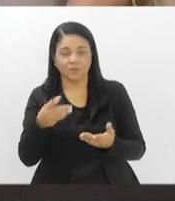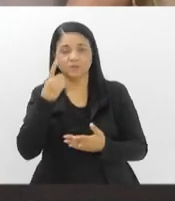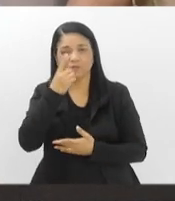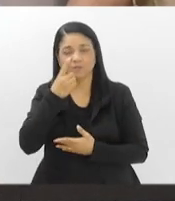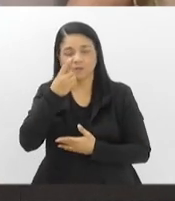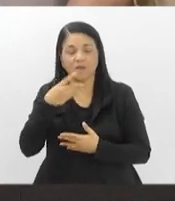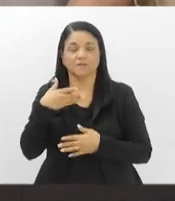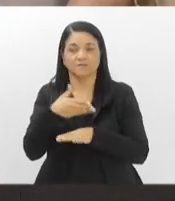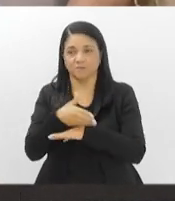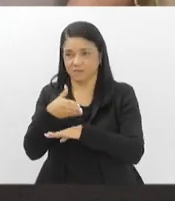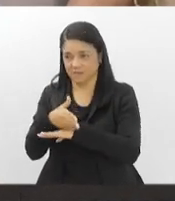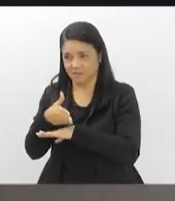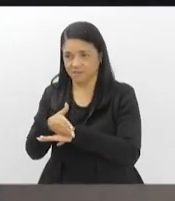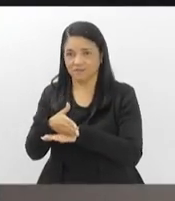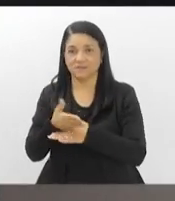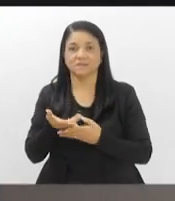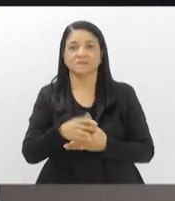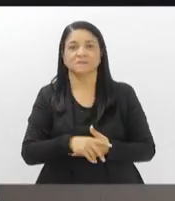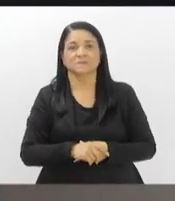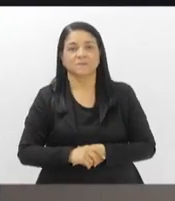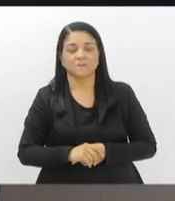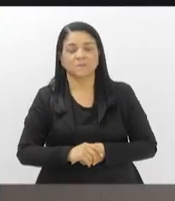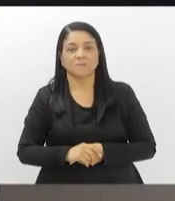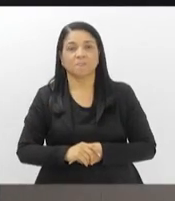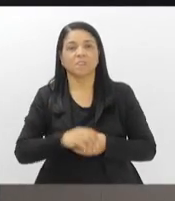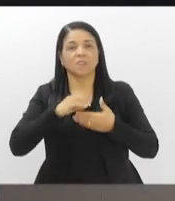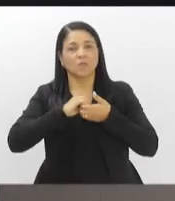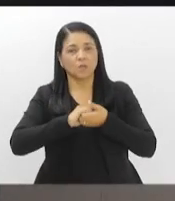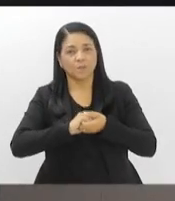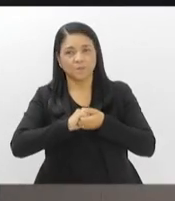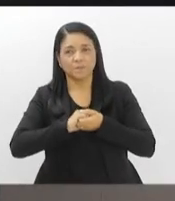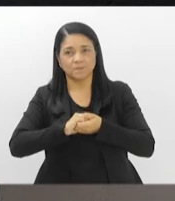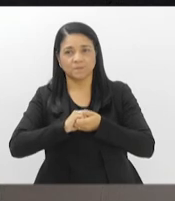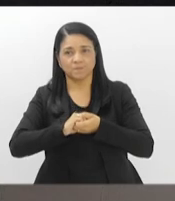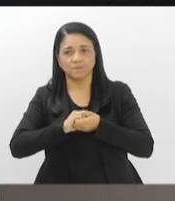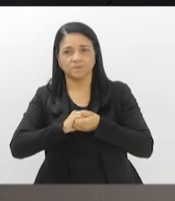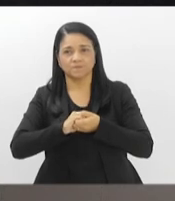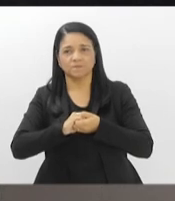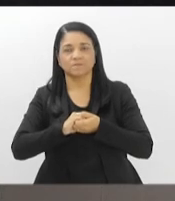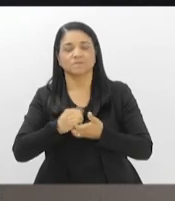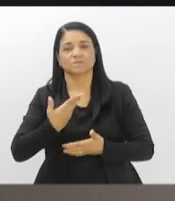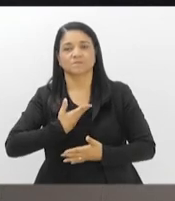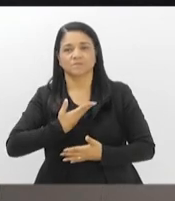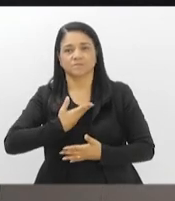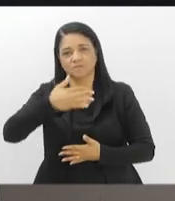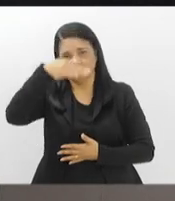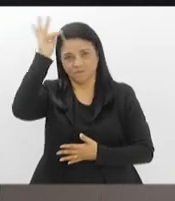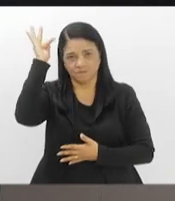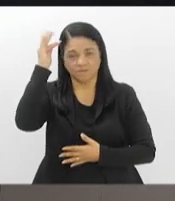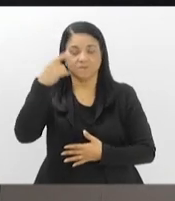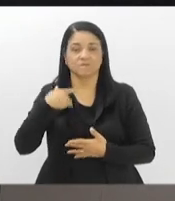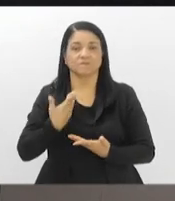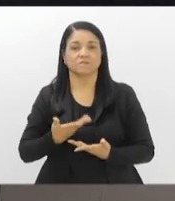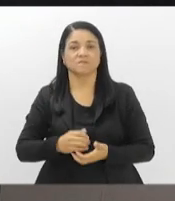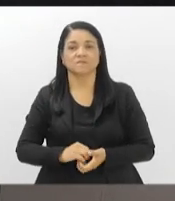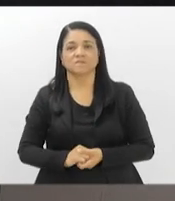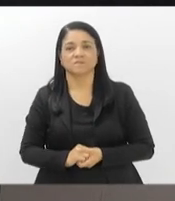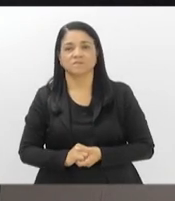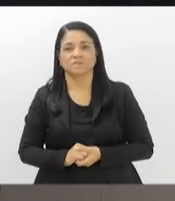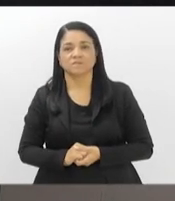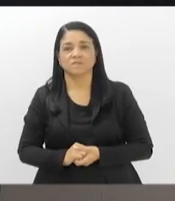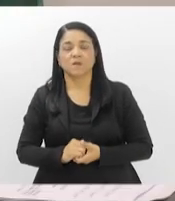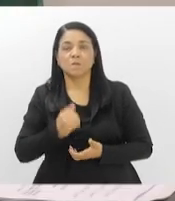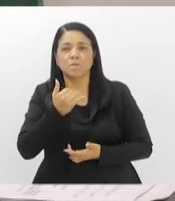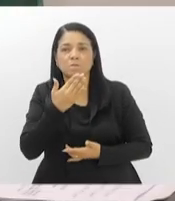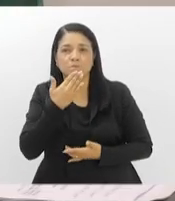todos presentes cumprimentando meu amigo Fred cumprimento todos os deputados eh